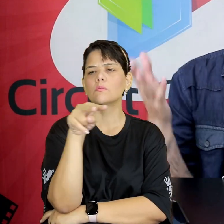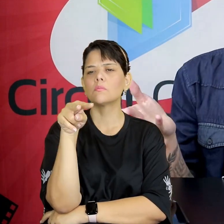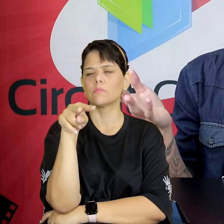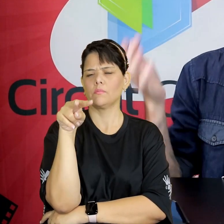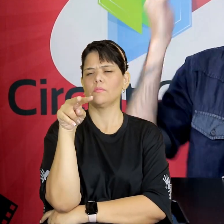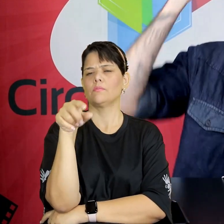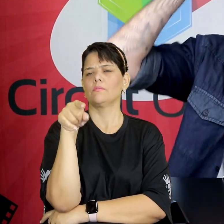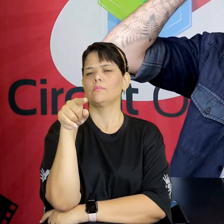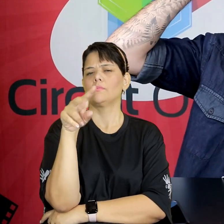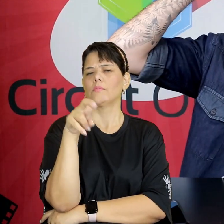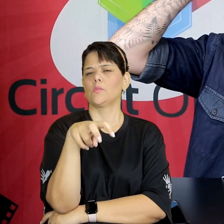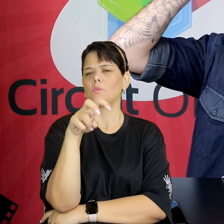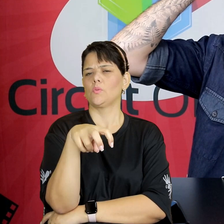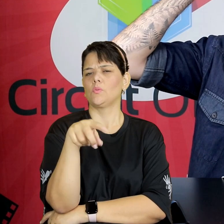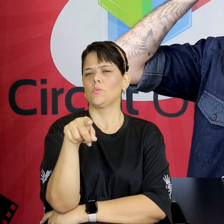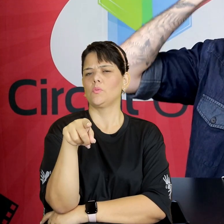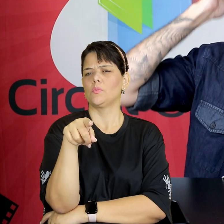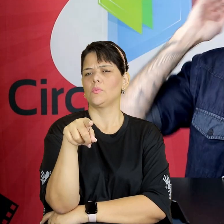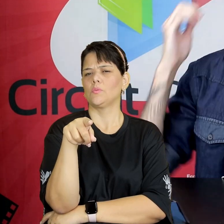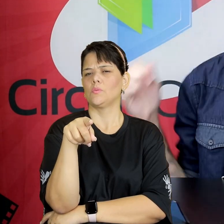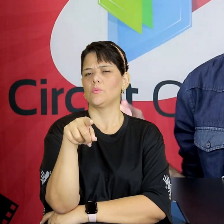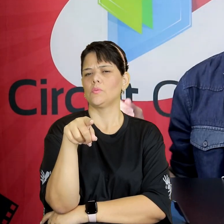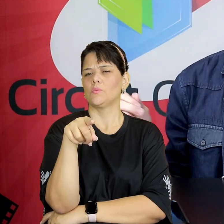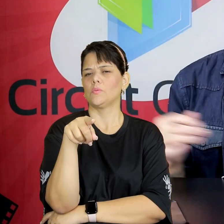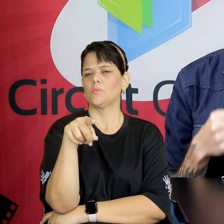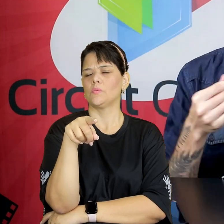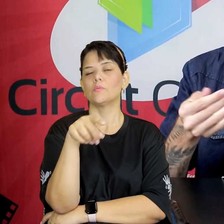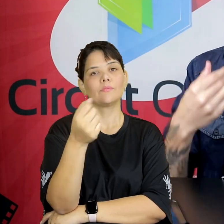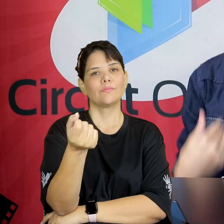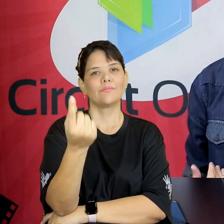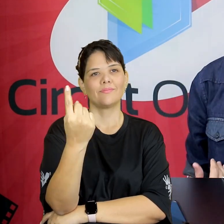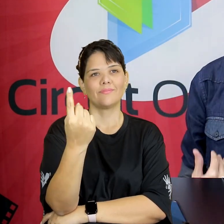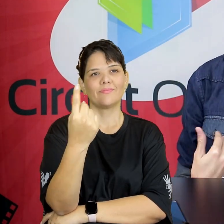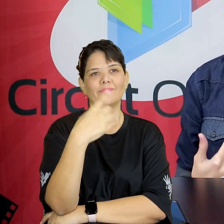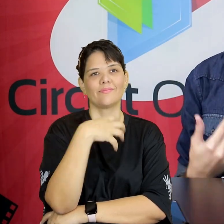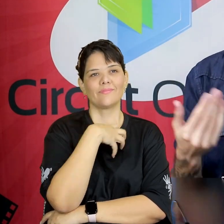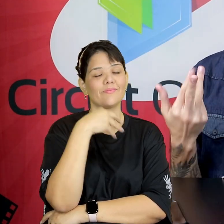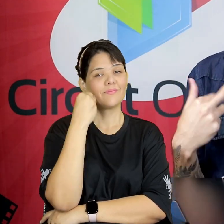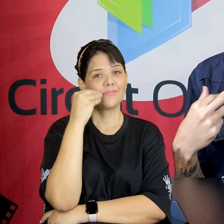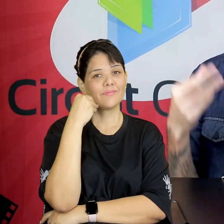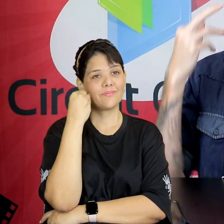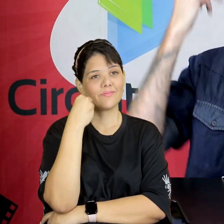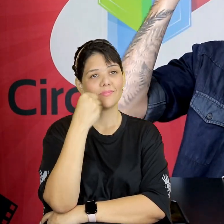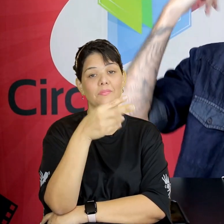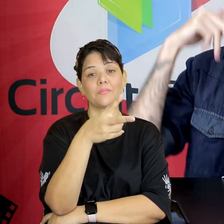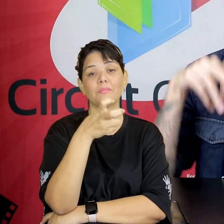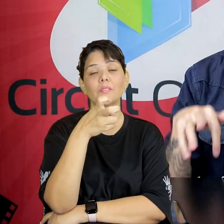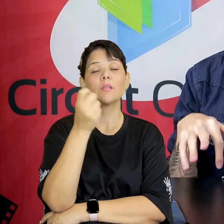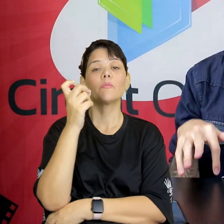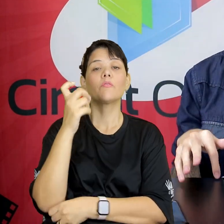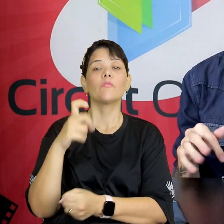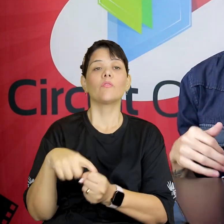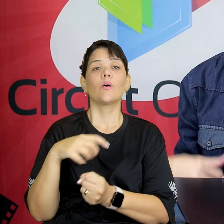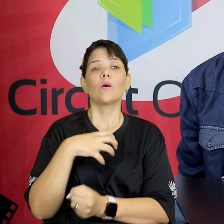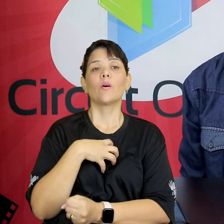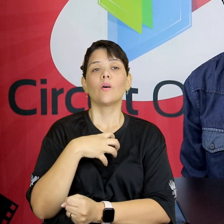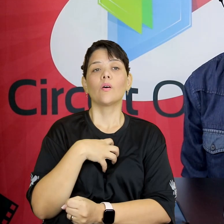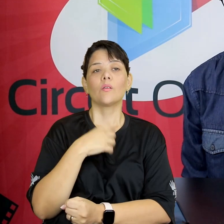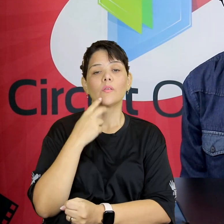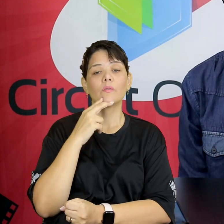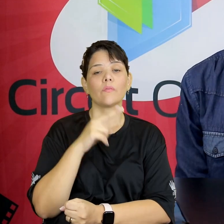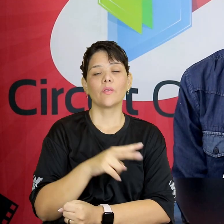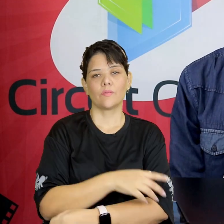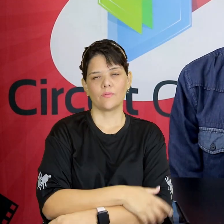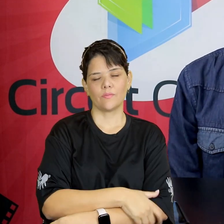senta 2 vezes na cadeira quando troca a câmera. Então, isso tira um pouco da experiência, ela percebe, ela volta para essa sensação de que ela está vendo um